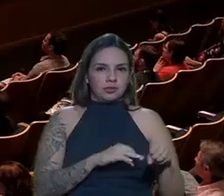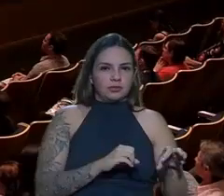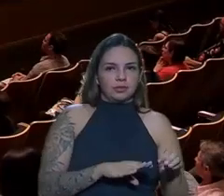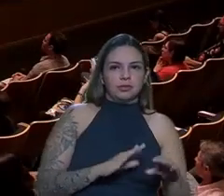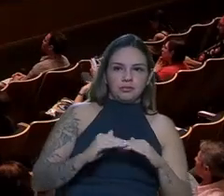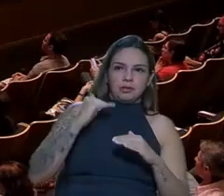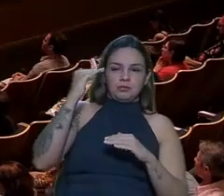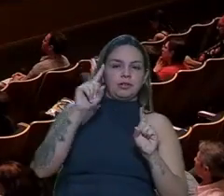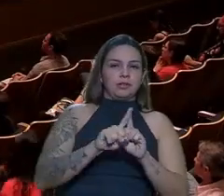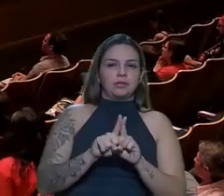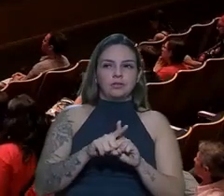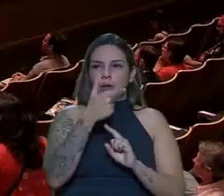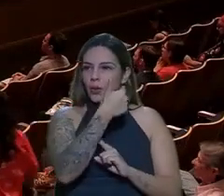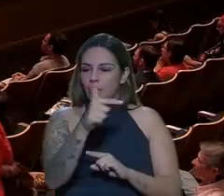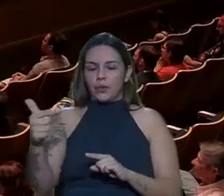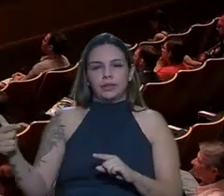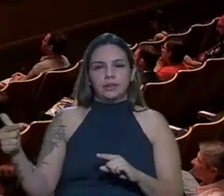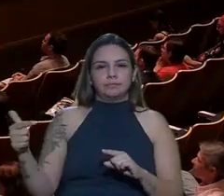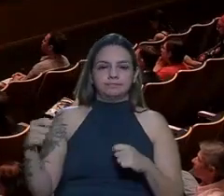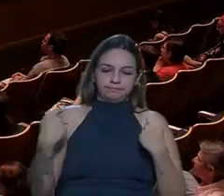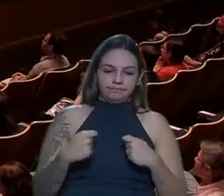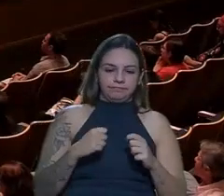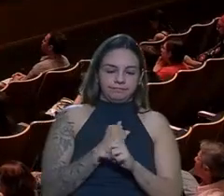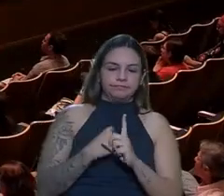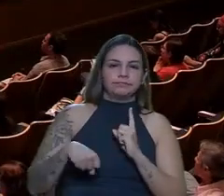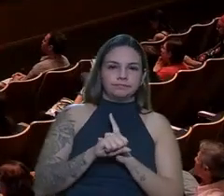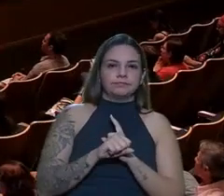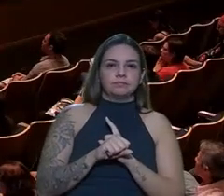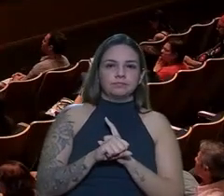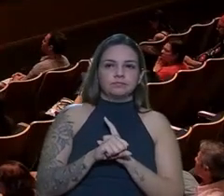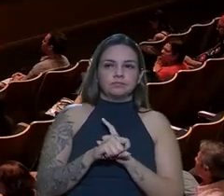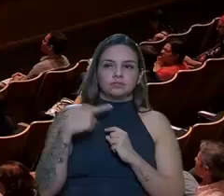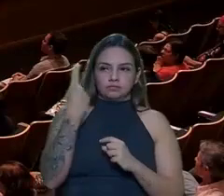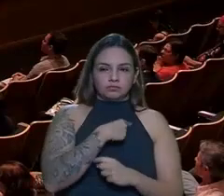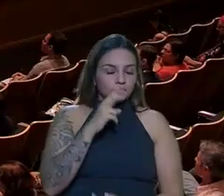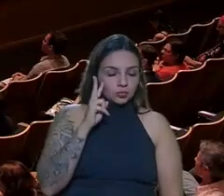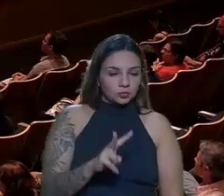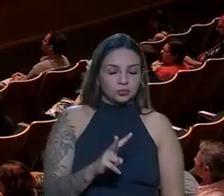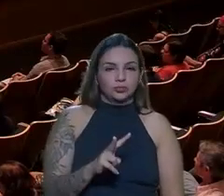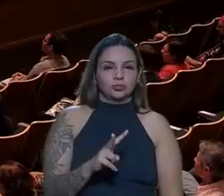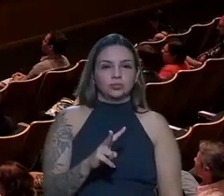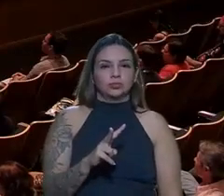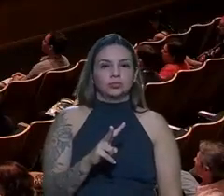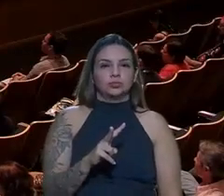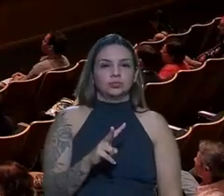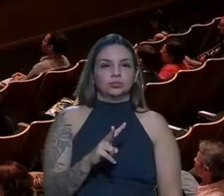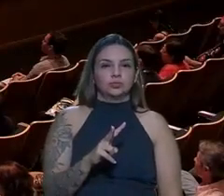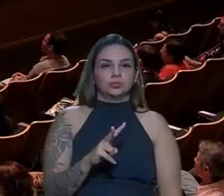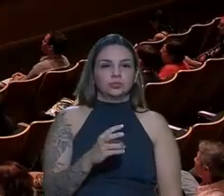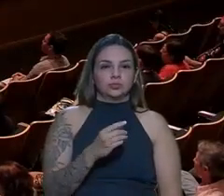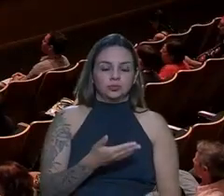educação superior, mas também com outras necessidades sociais. Nós observamos com